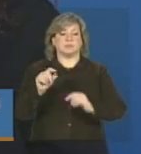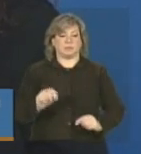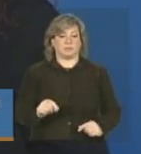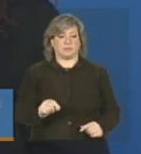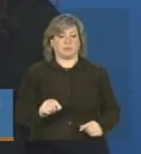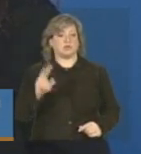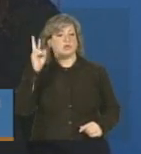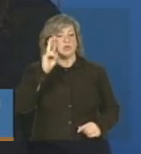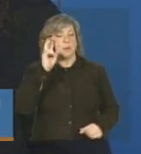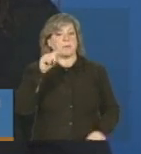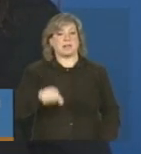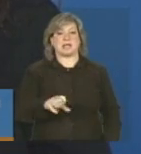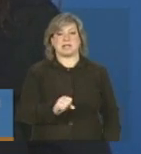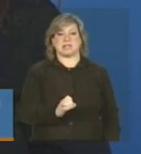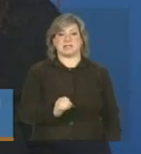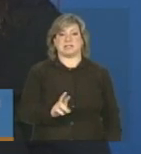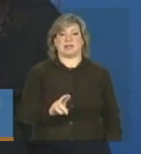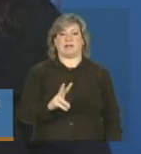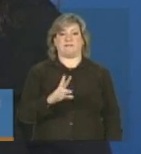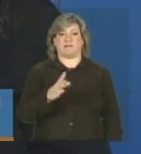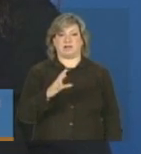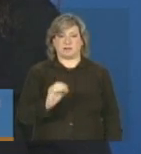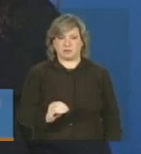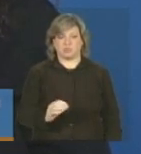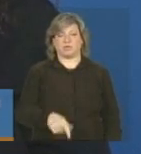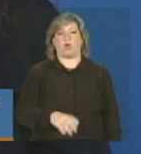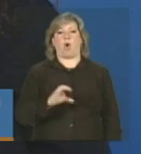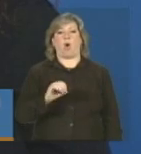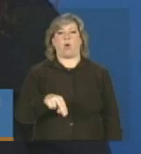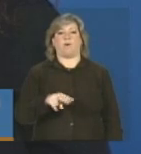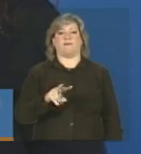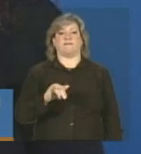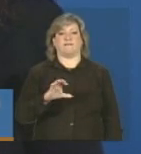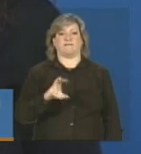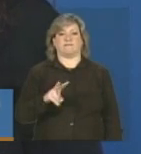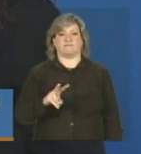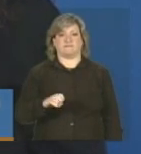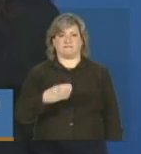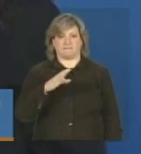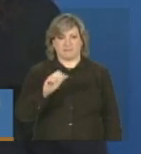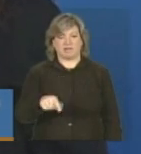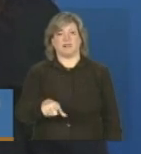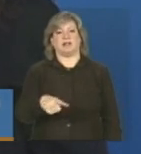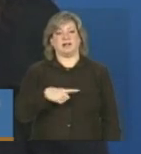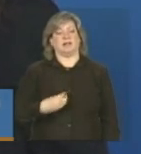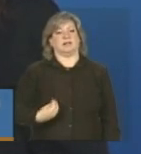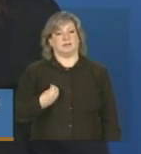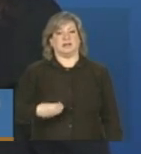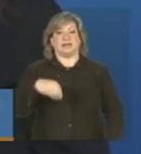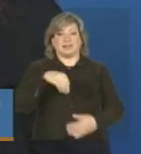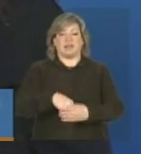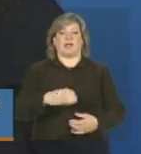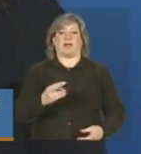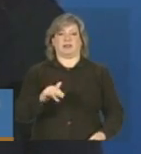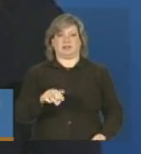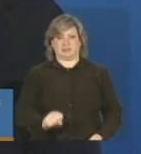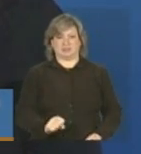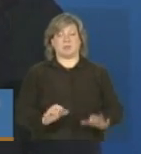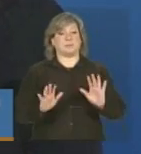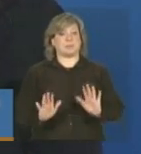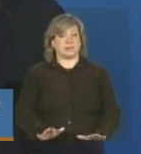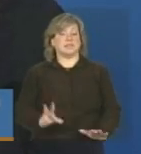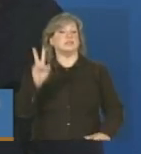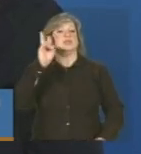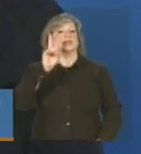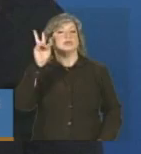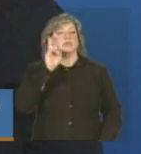o serviço de convivência e fortalecimento de vínculo, que é executado no CRAS. Uhum. Agora, no